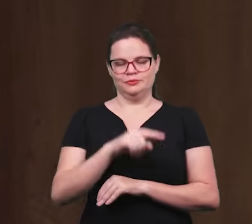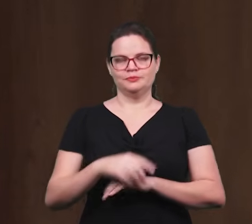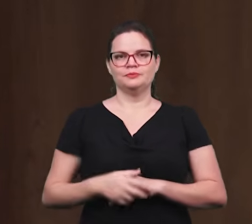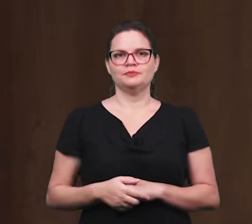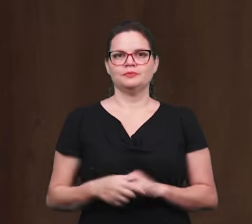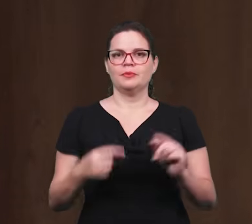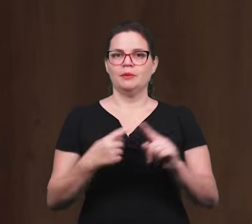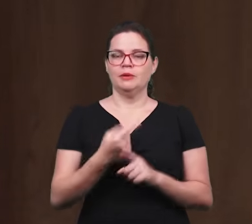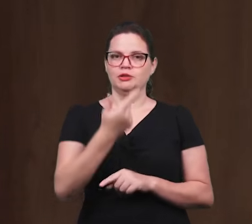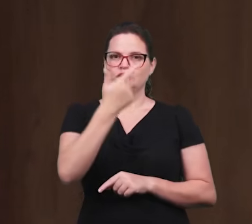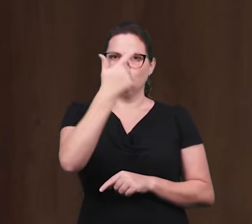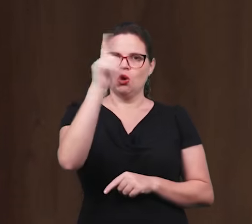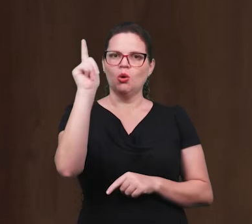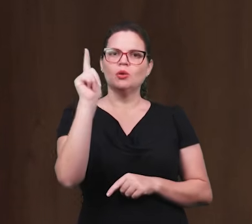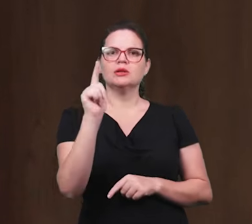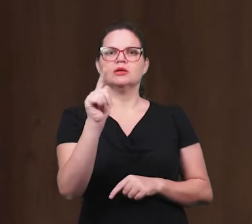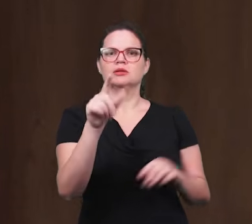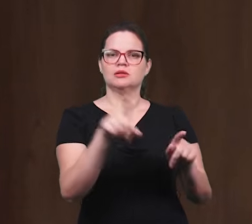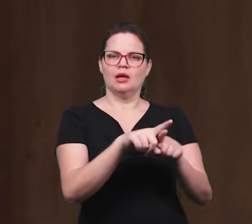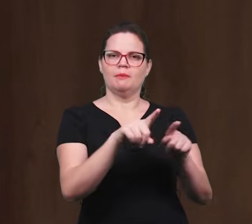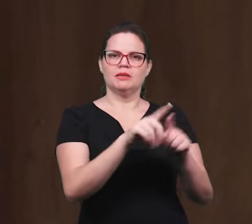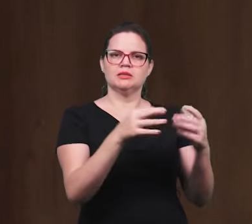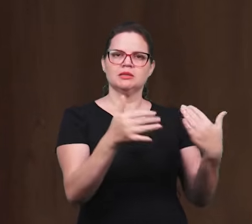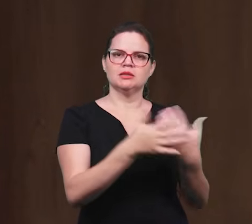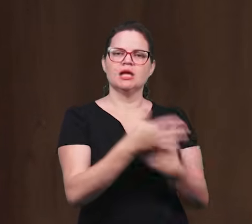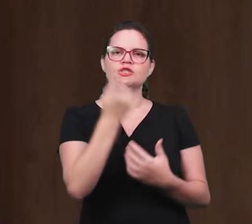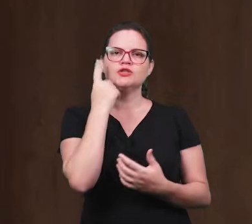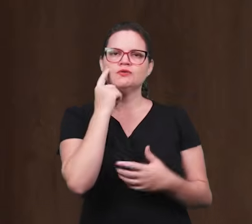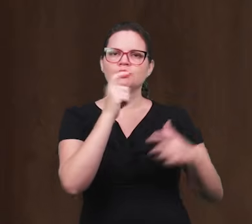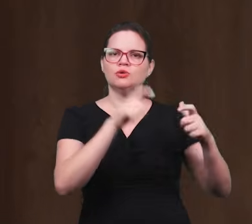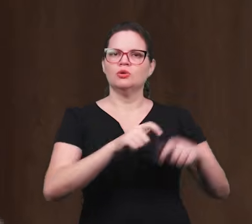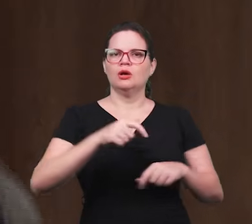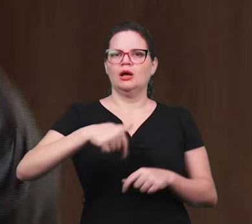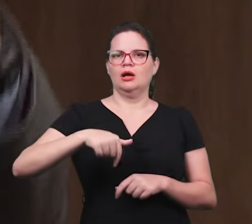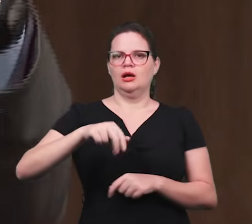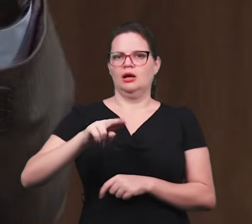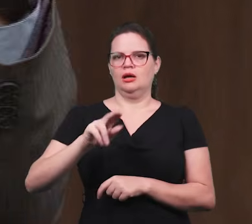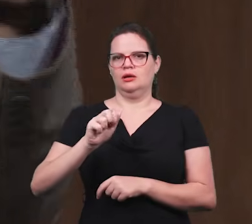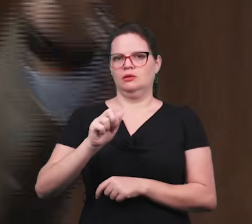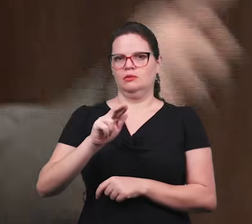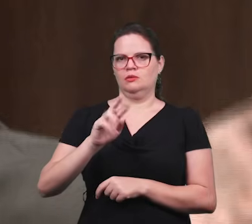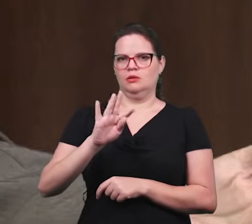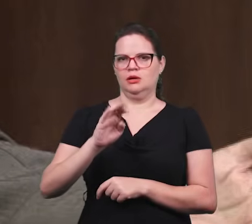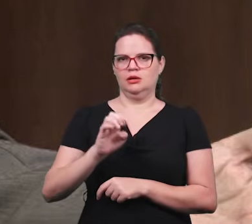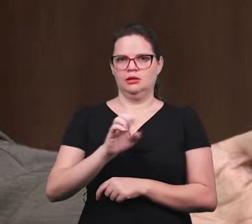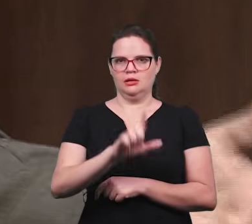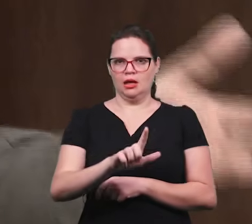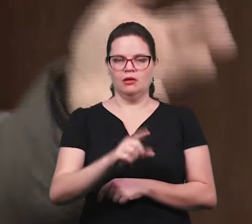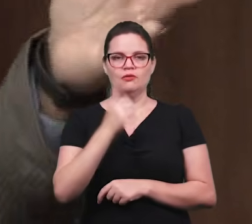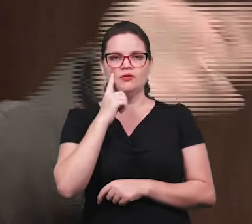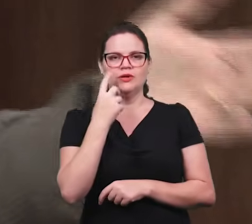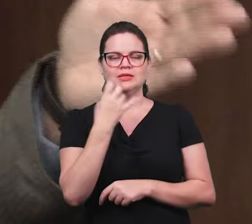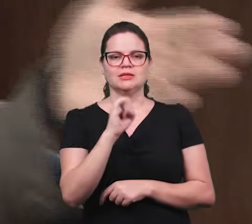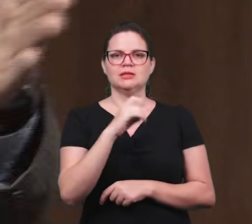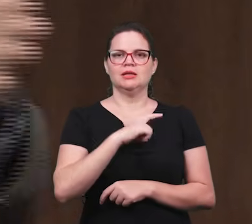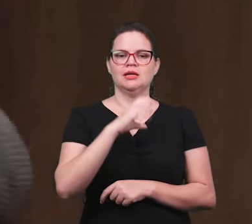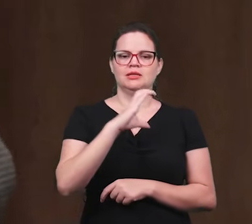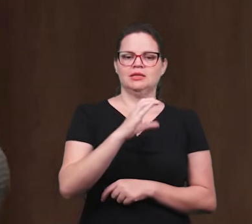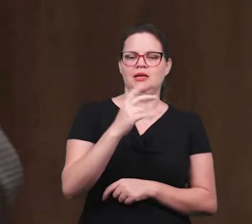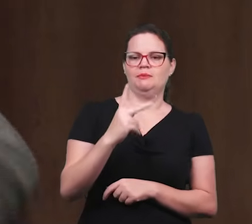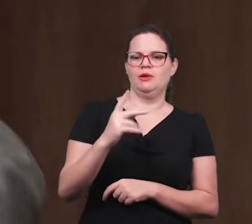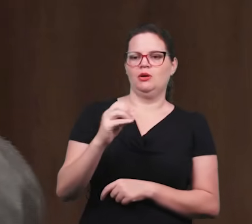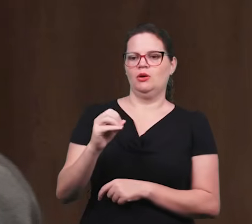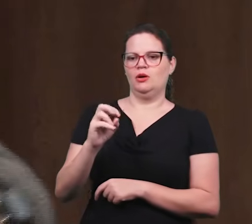assistem, procurem saber se existe no quartel onde vocês estão, se existe os CPORs, que são os Centros de Preparação de